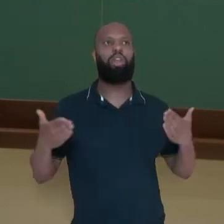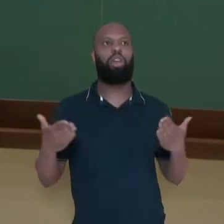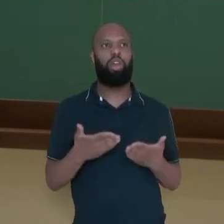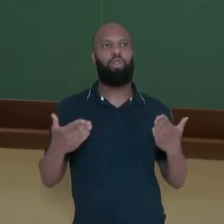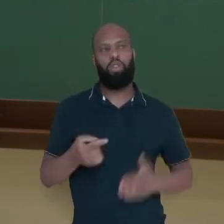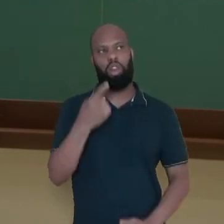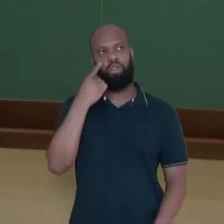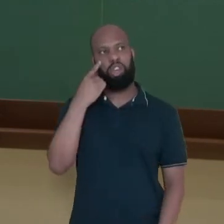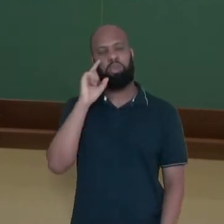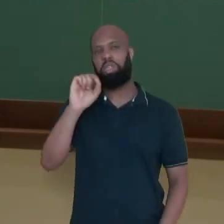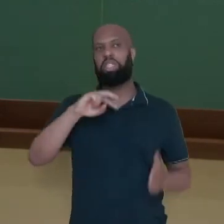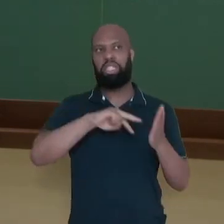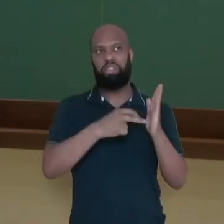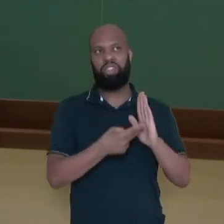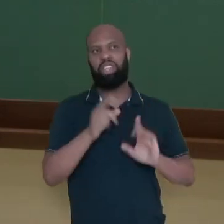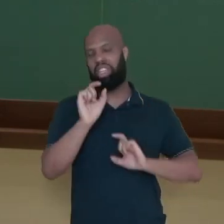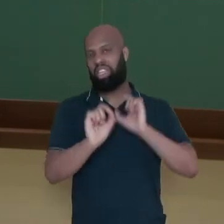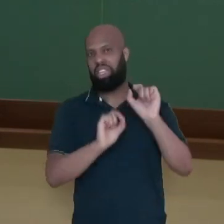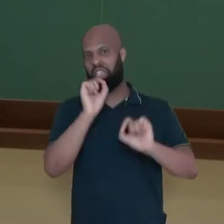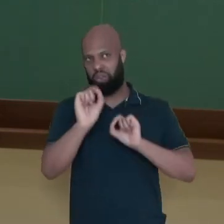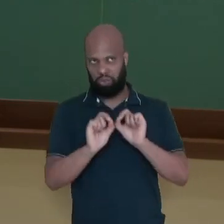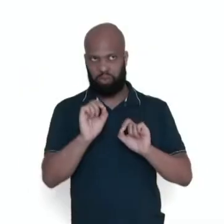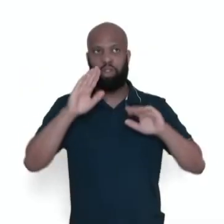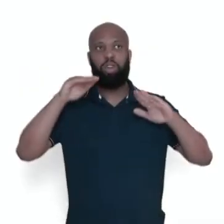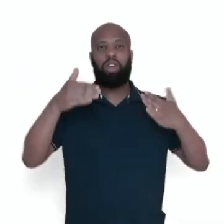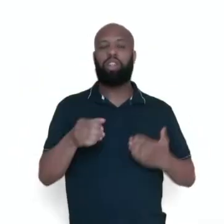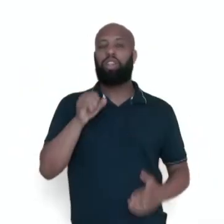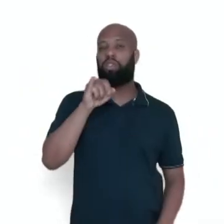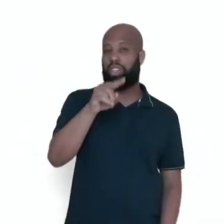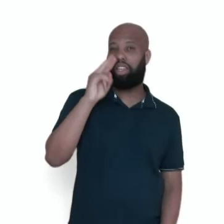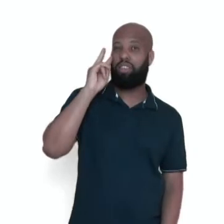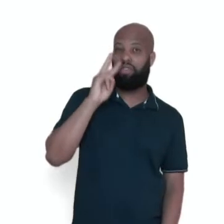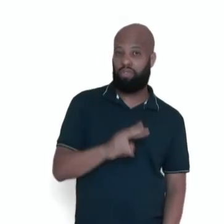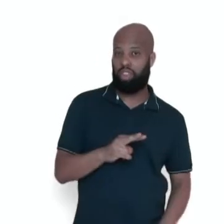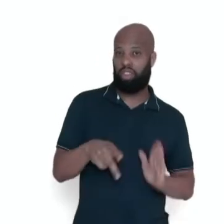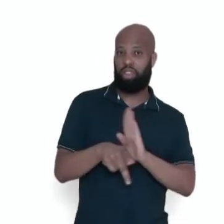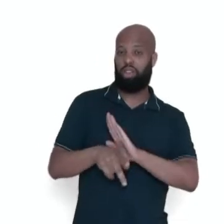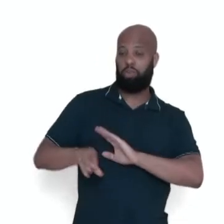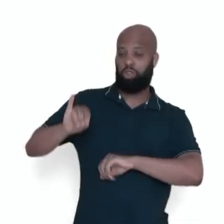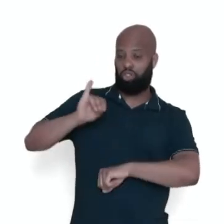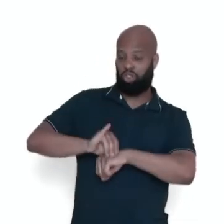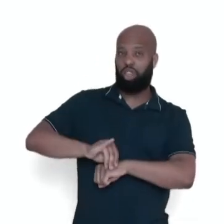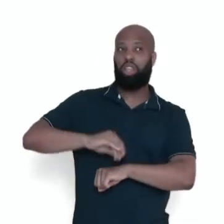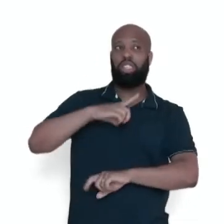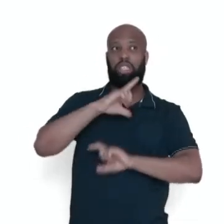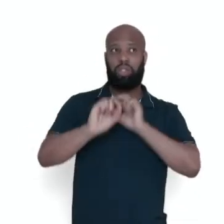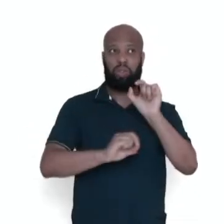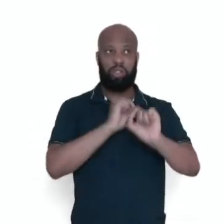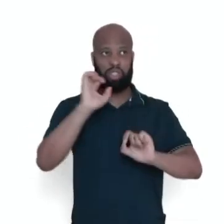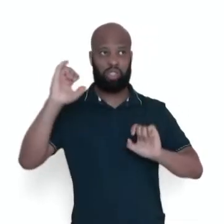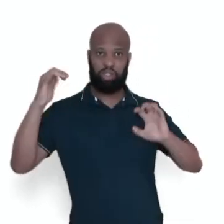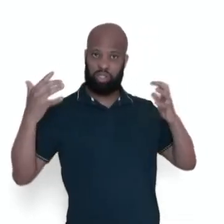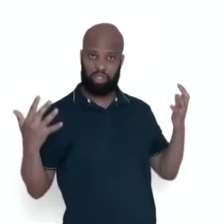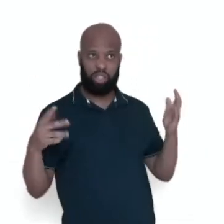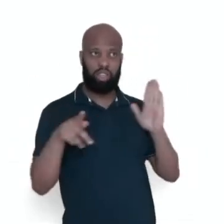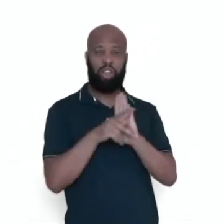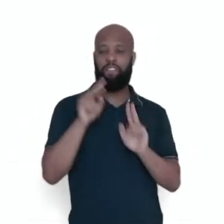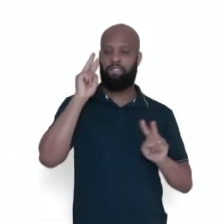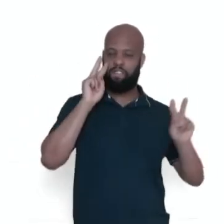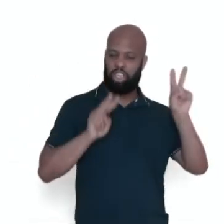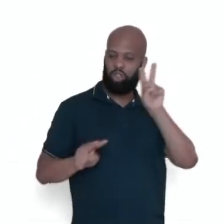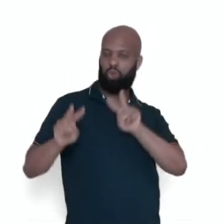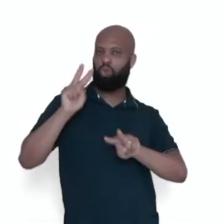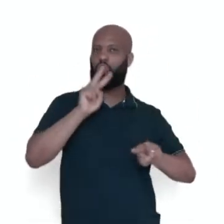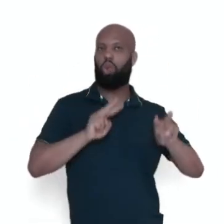na prática, o índice de refração, o que acontece? Se você olhar um objeto, um dos efeitos, né, visuais do